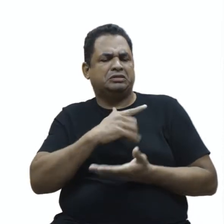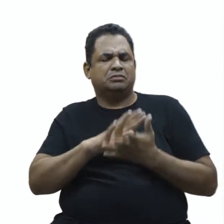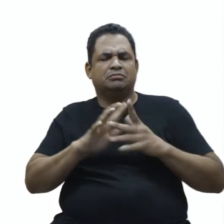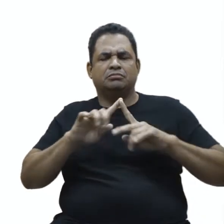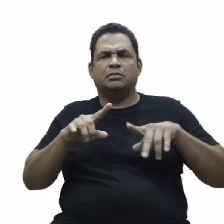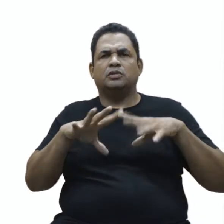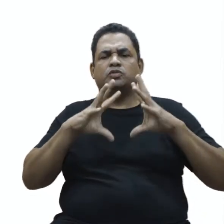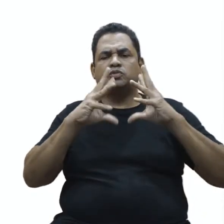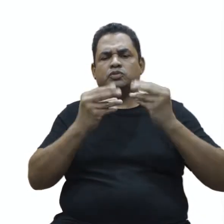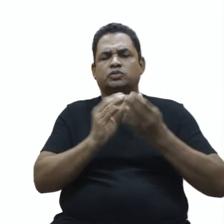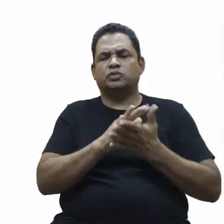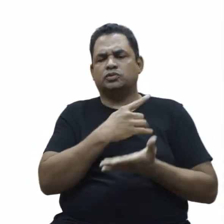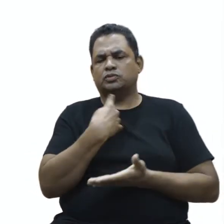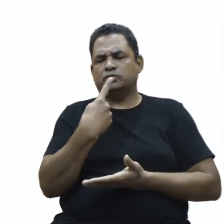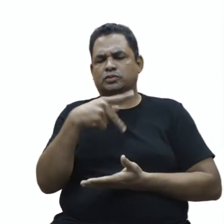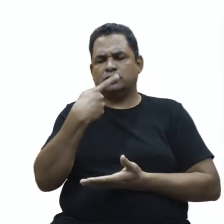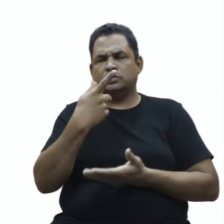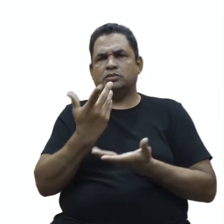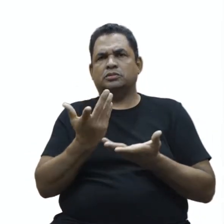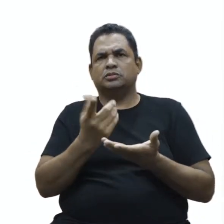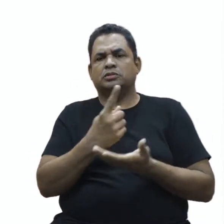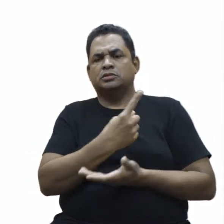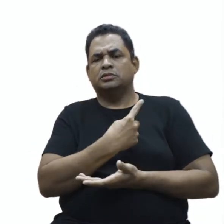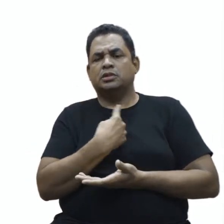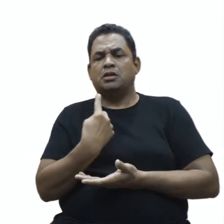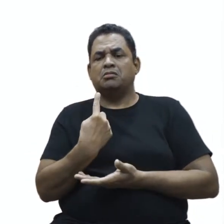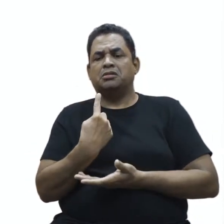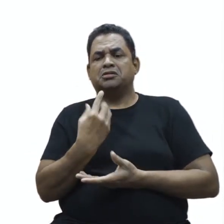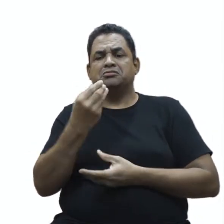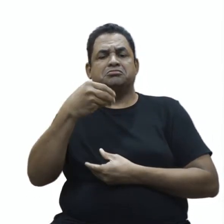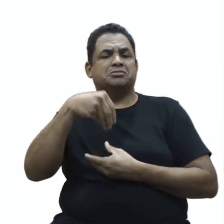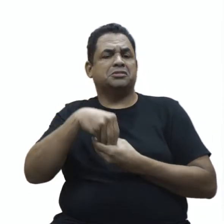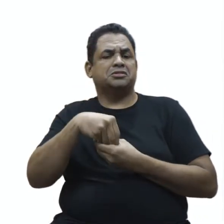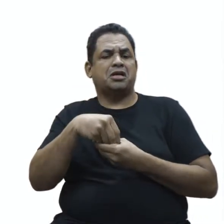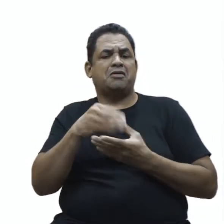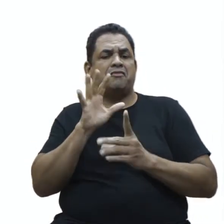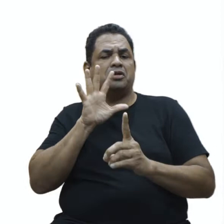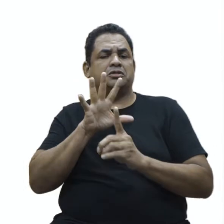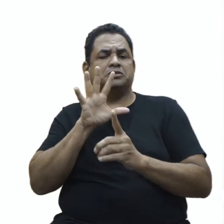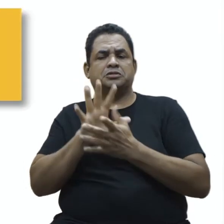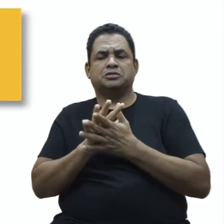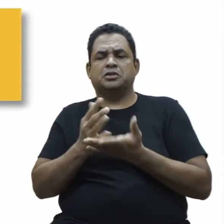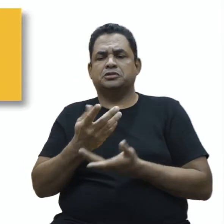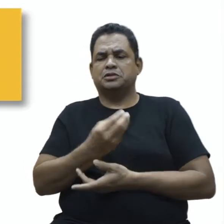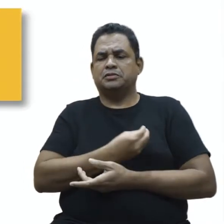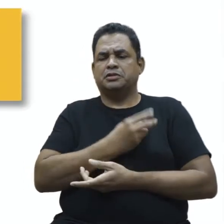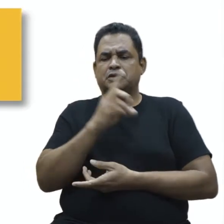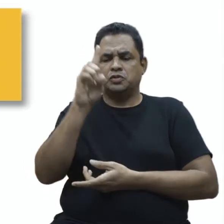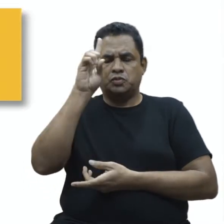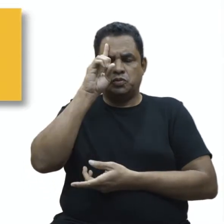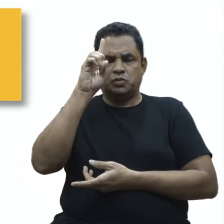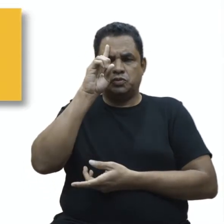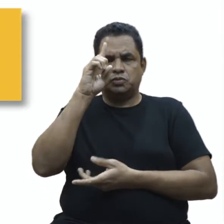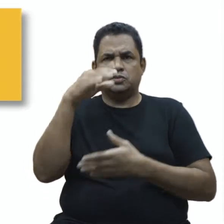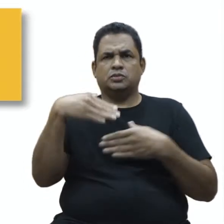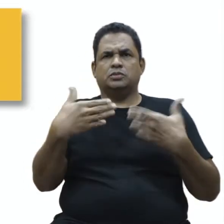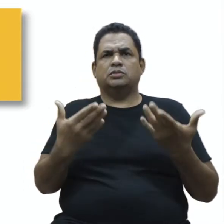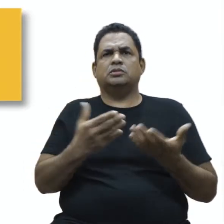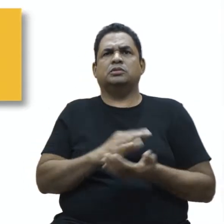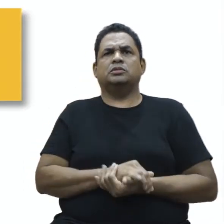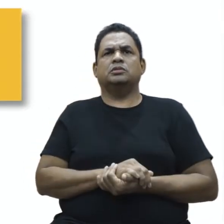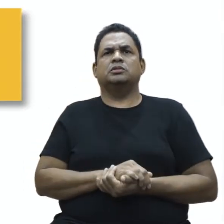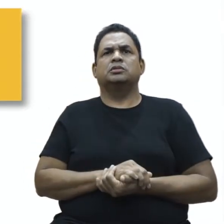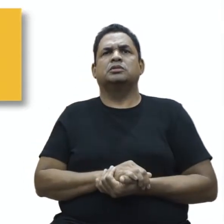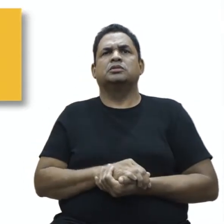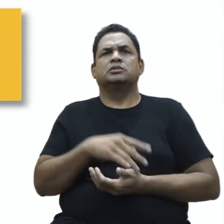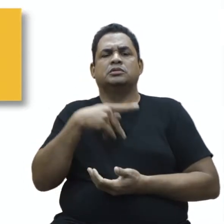isso que a gente está falando aqui tem a ver com a nossa vida, dia a dia, né? Então, por isso a gente vai